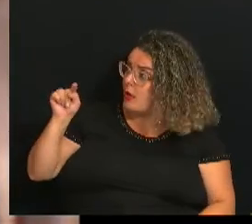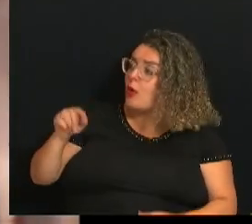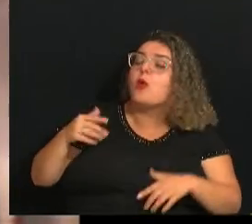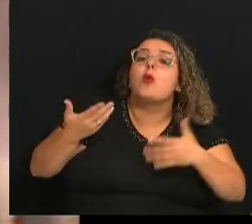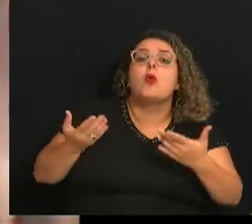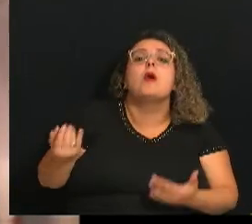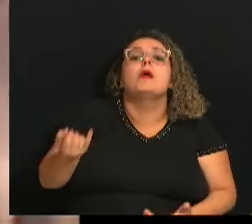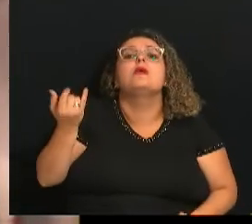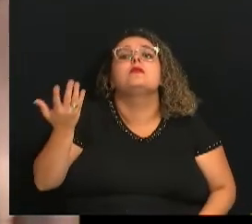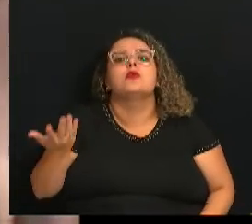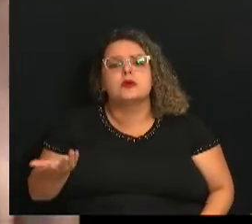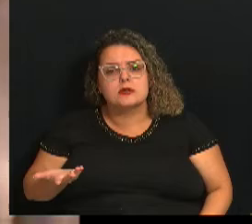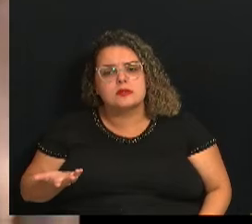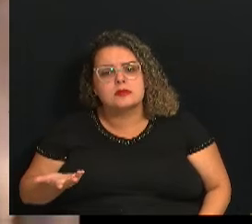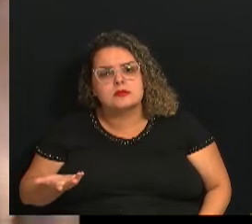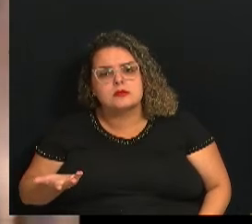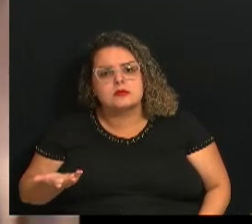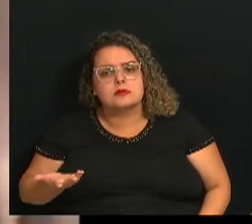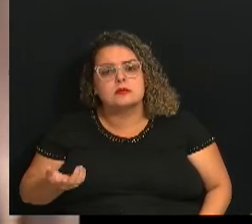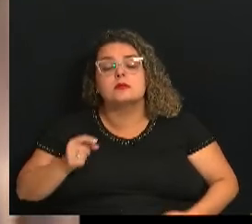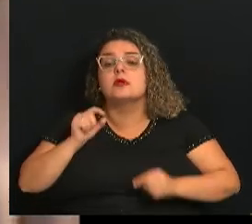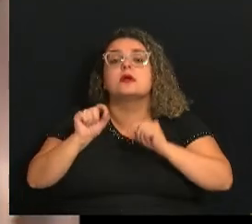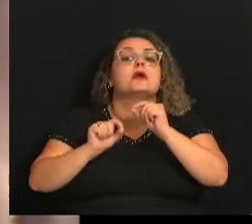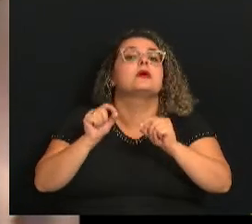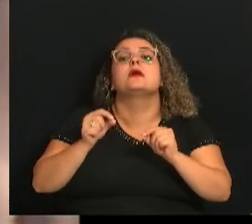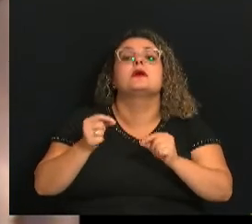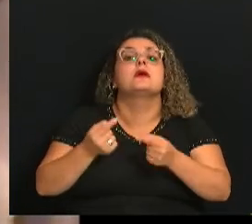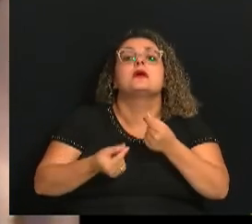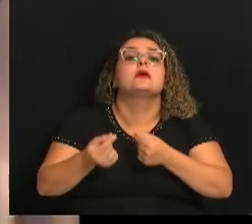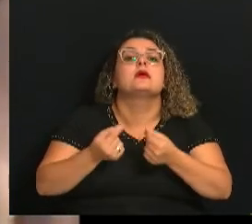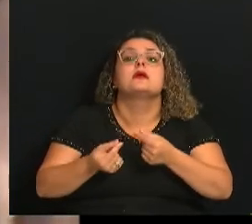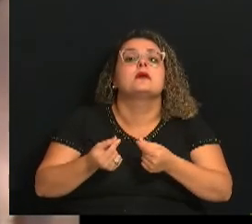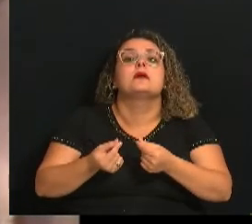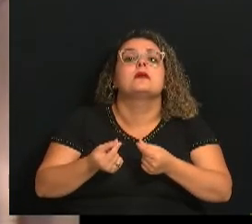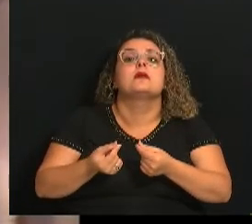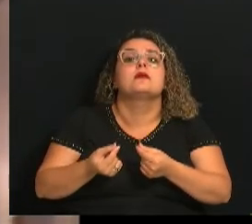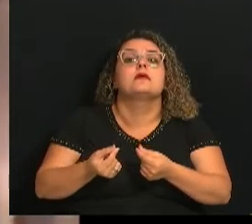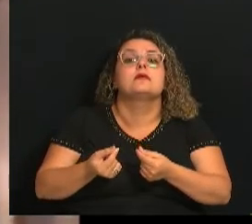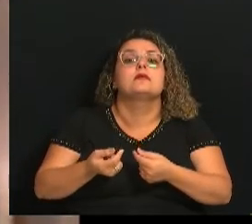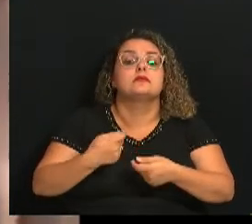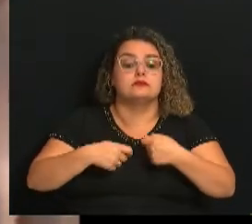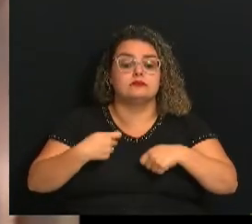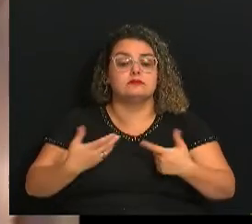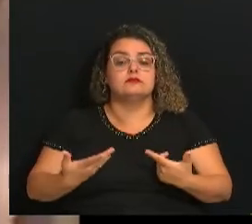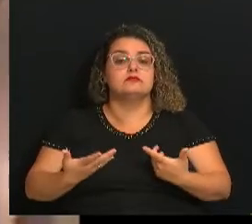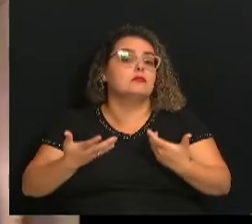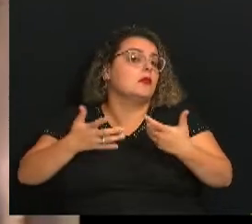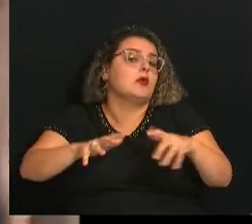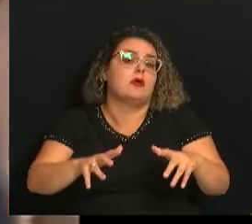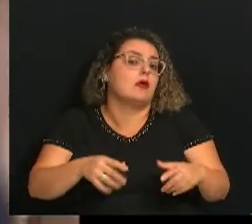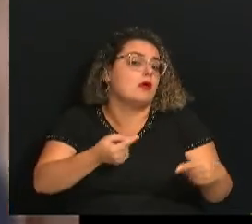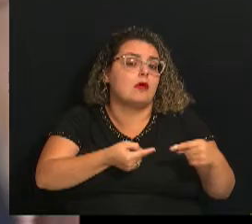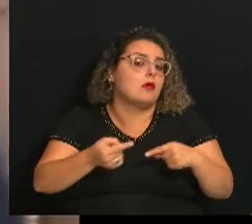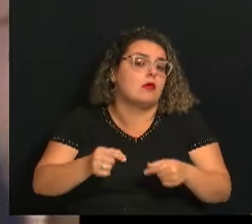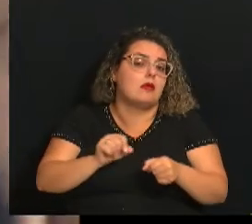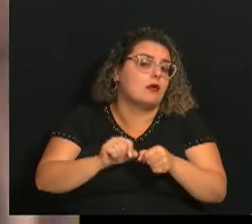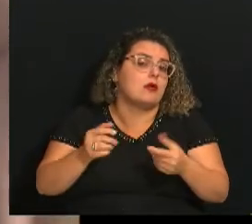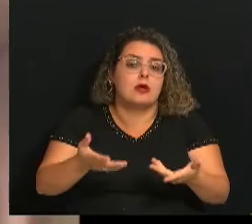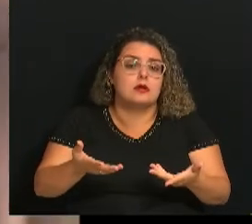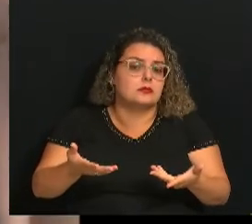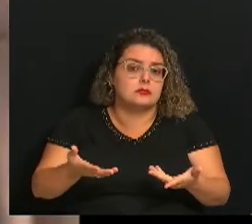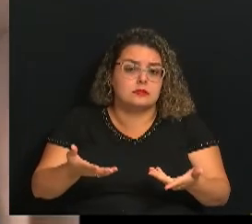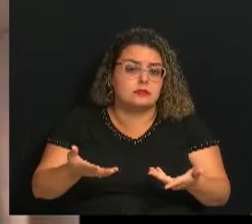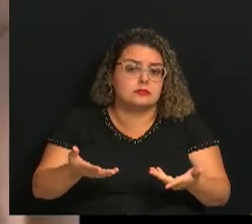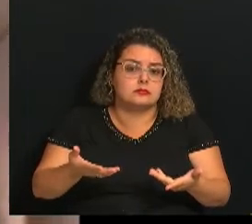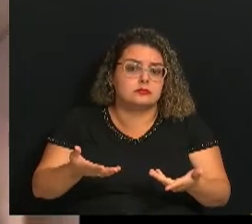tem esses poderes de decidir na mão não quer que esse debate seja feito. Então, muitas